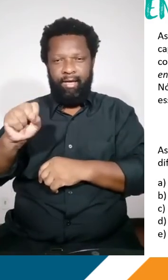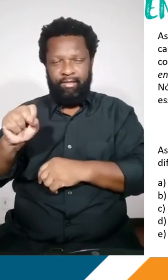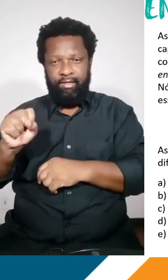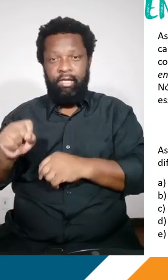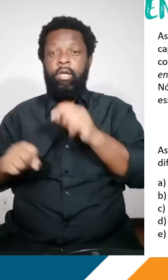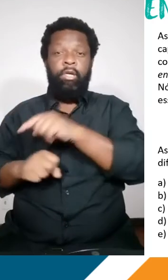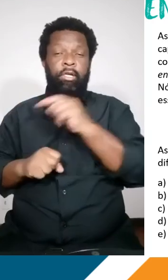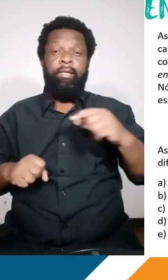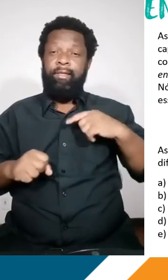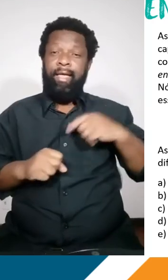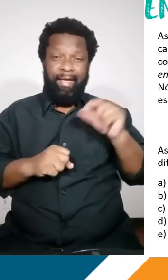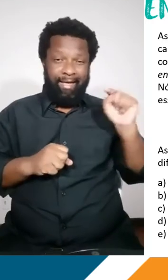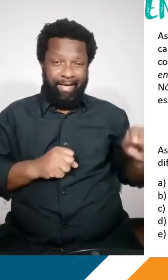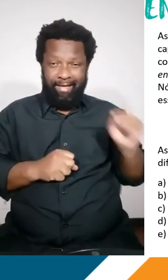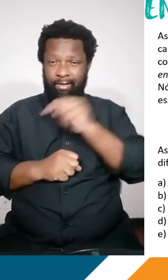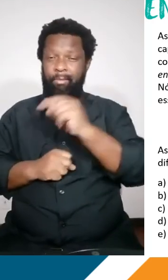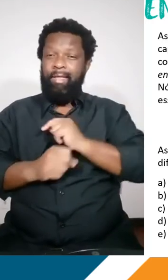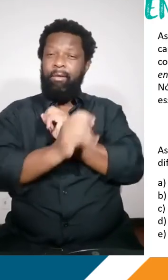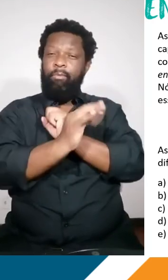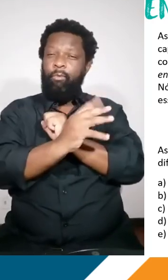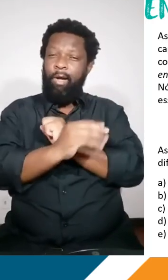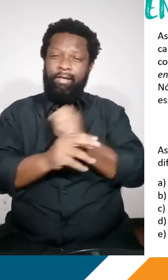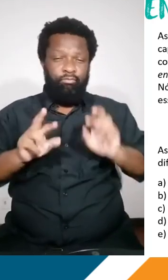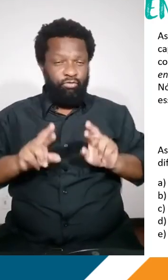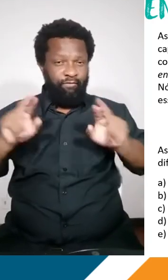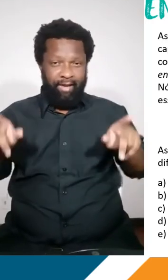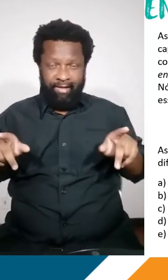9-hidroxidec-2-enoico, enquanto as abelhas operárias produzem o ácido